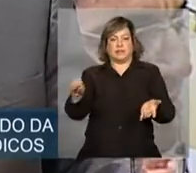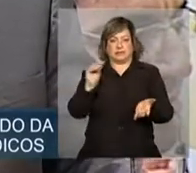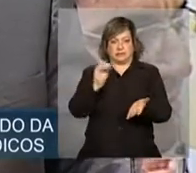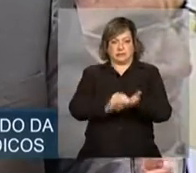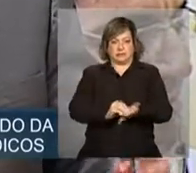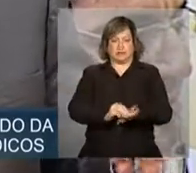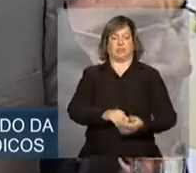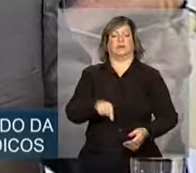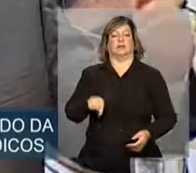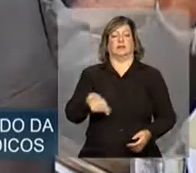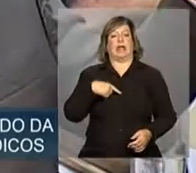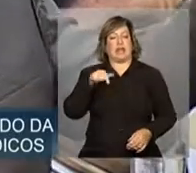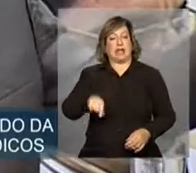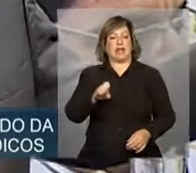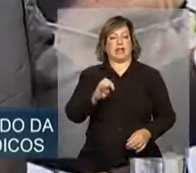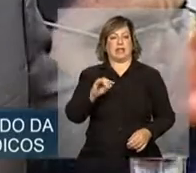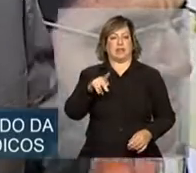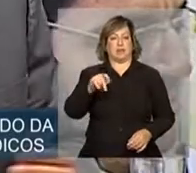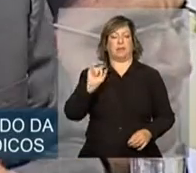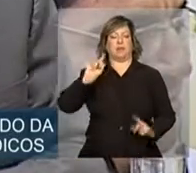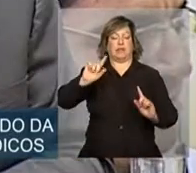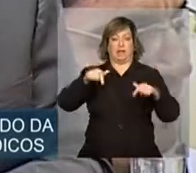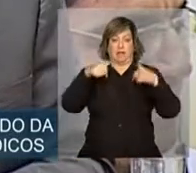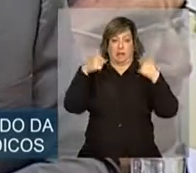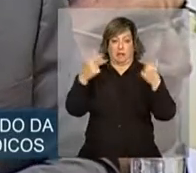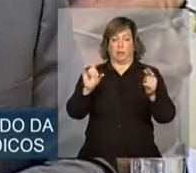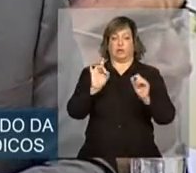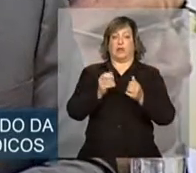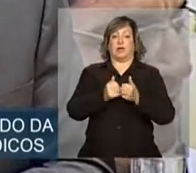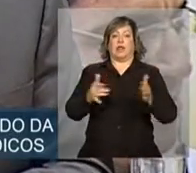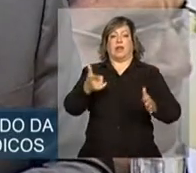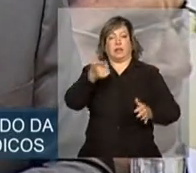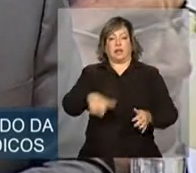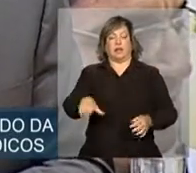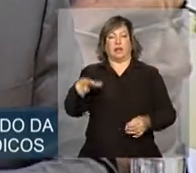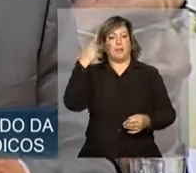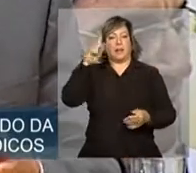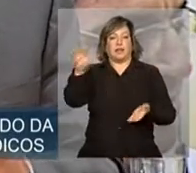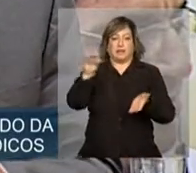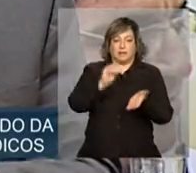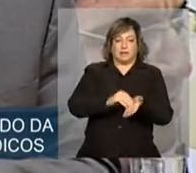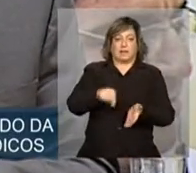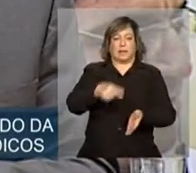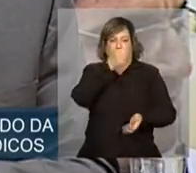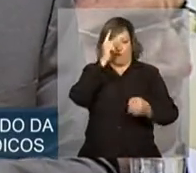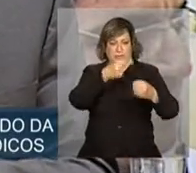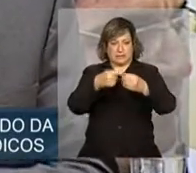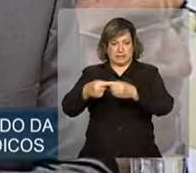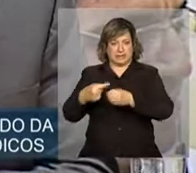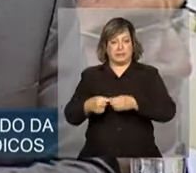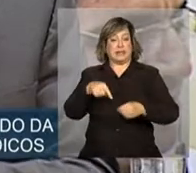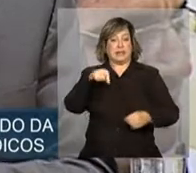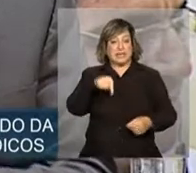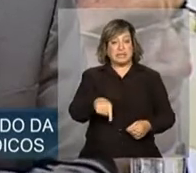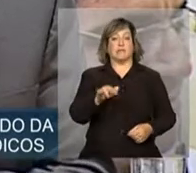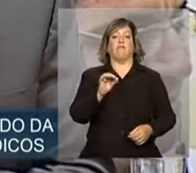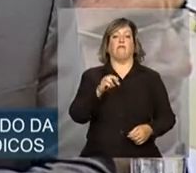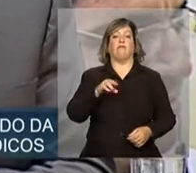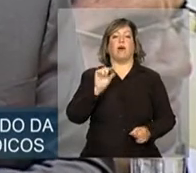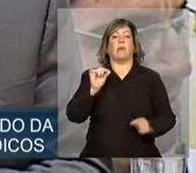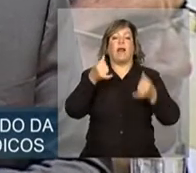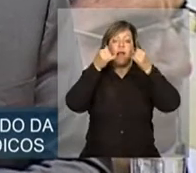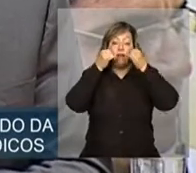nessa etapa do programa depois a gente só reabre no final do ano para inscrição de municípios e isso para é uma forma de